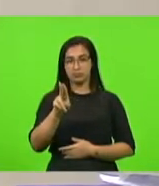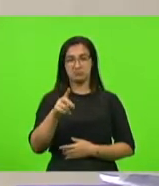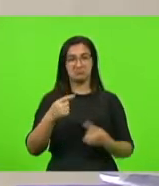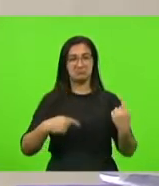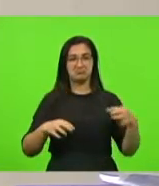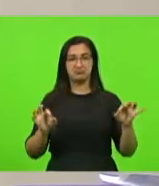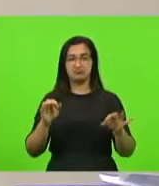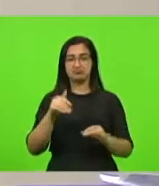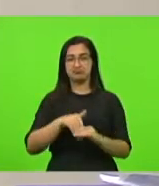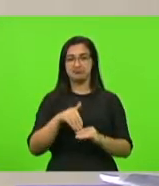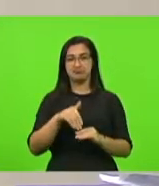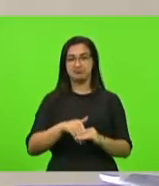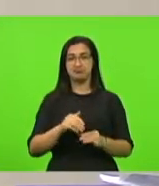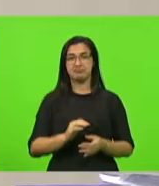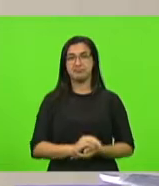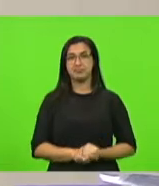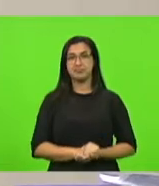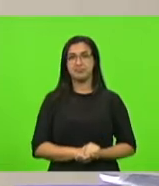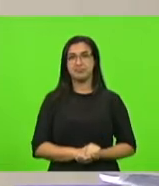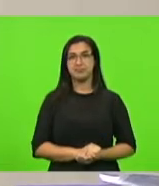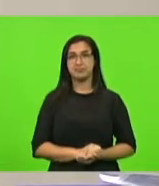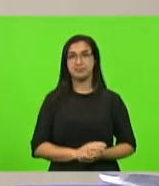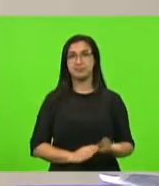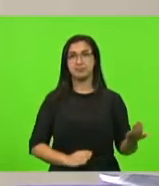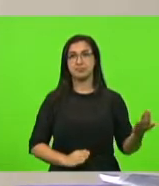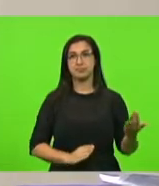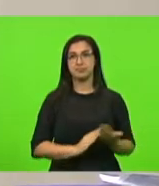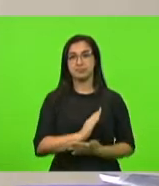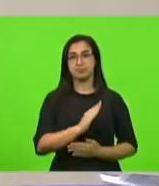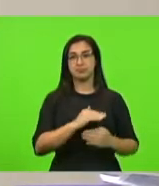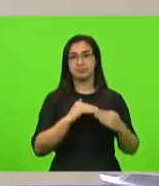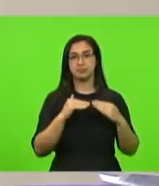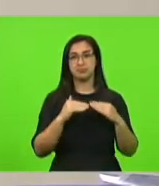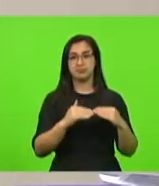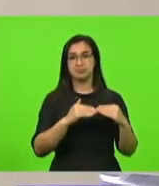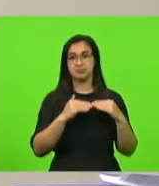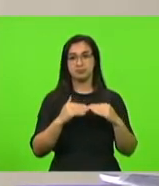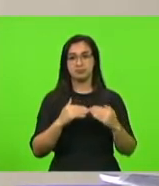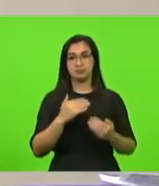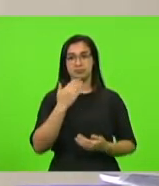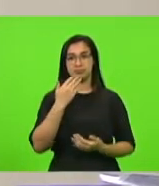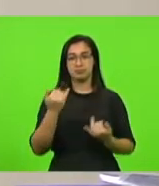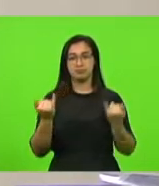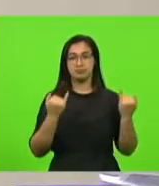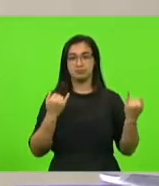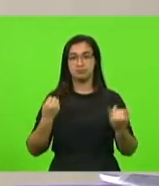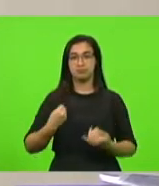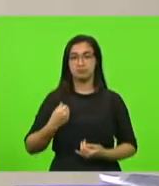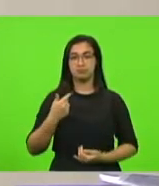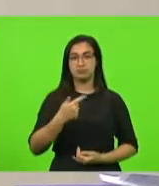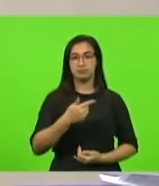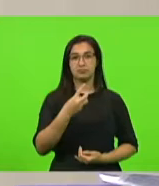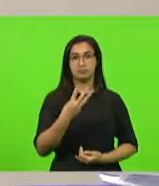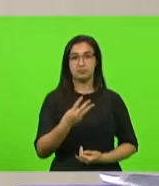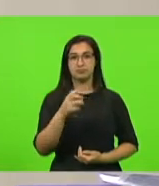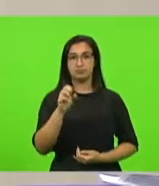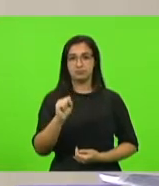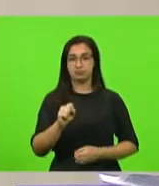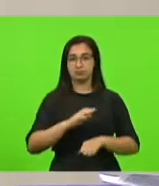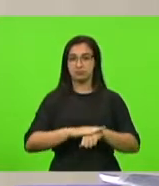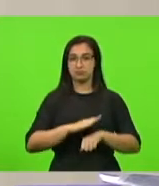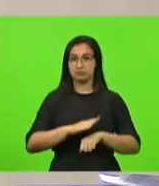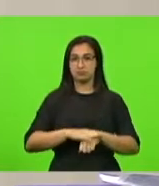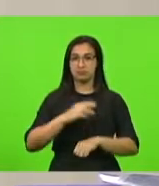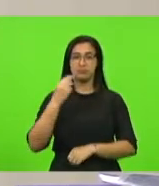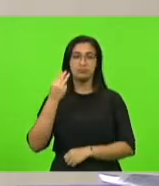em votação. Deputados que aprovam, permaneçam como se encontram. Aprovado por unanimidade. Pedido de informação 738, autor deputado Márcio